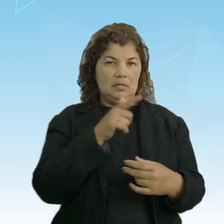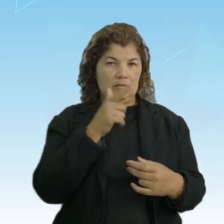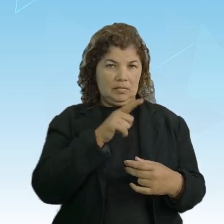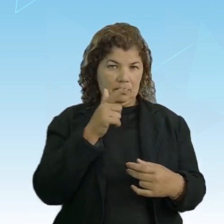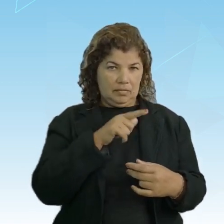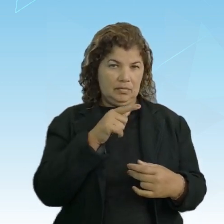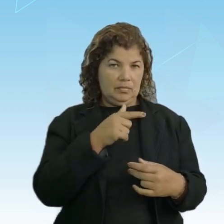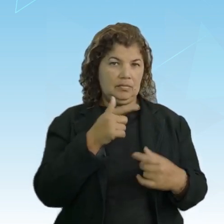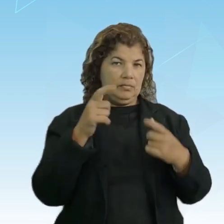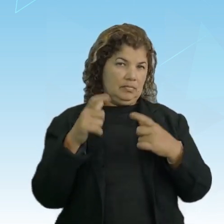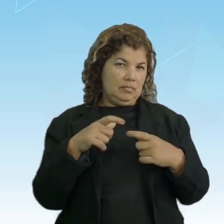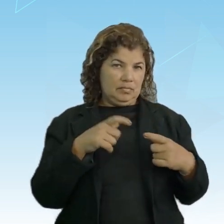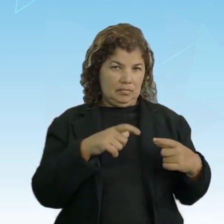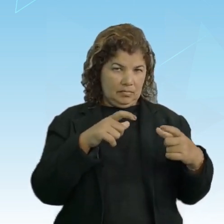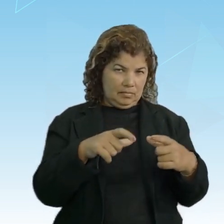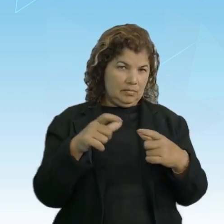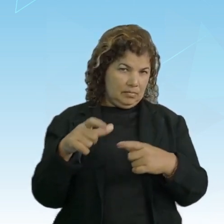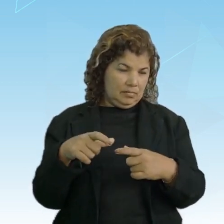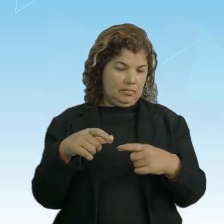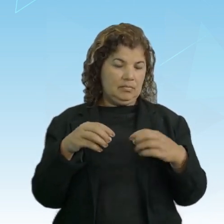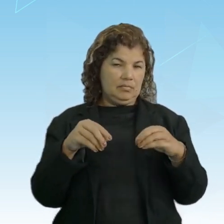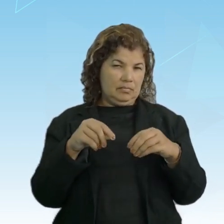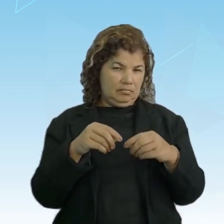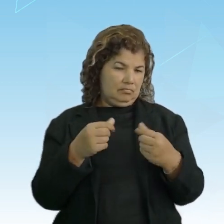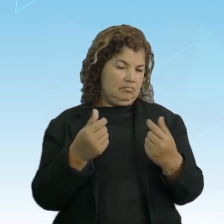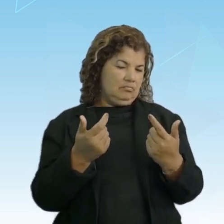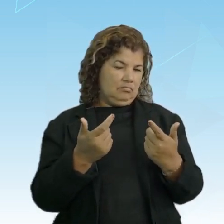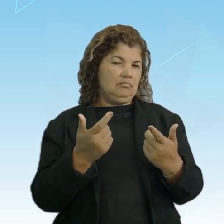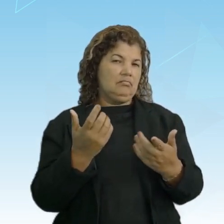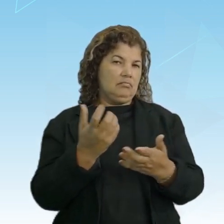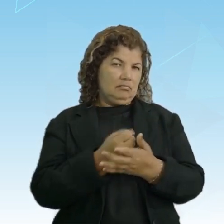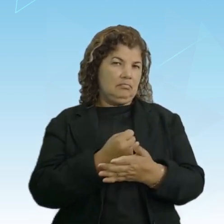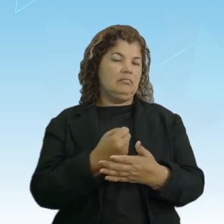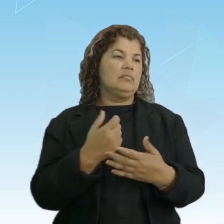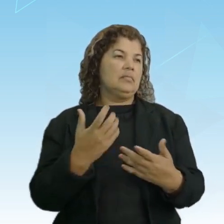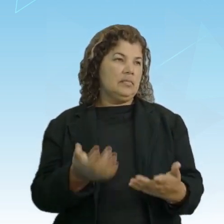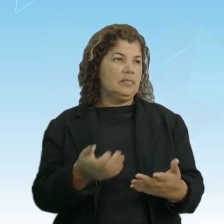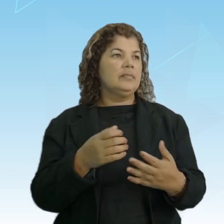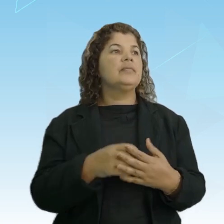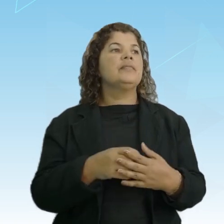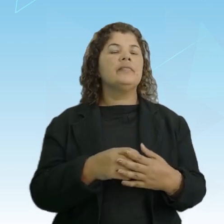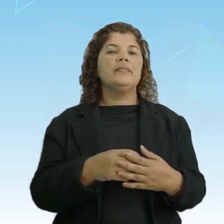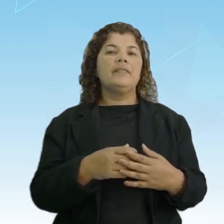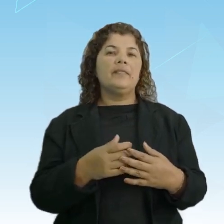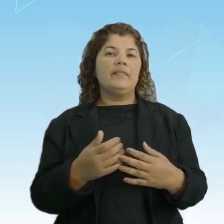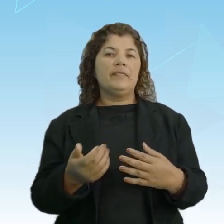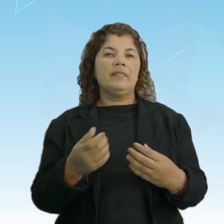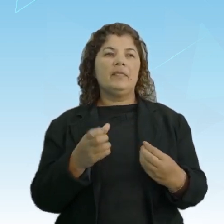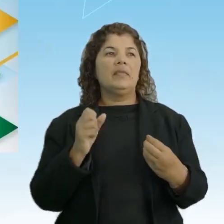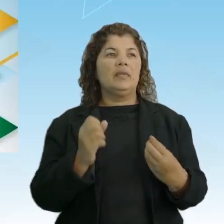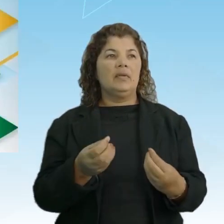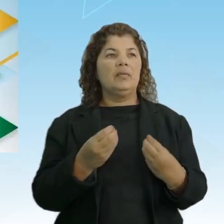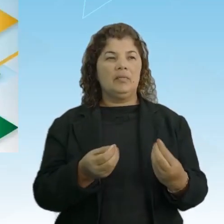obtida, né, naquelas expedições. Aí vem as causas da conquista.